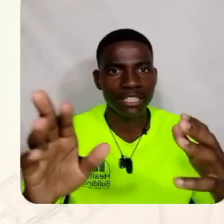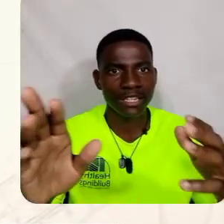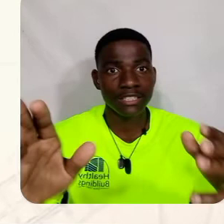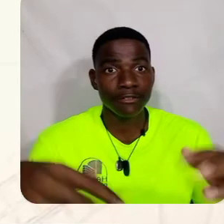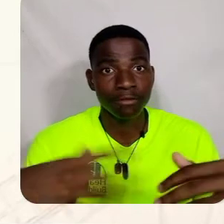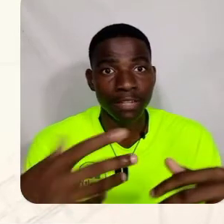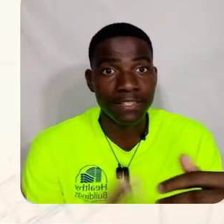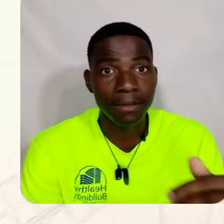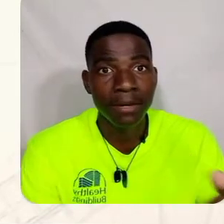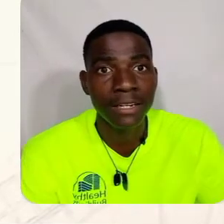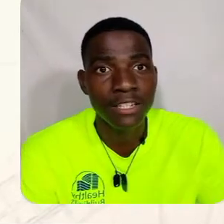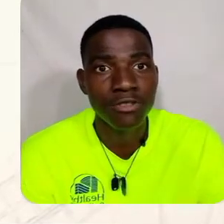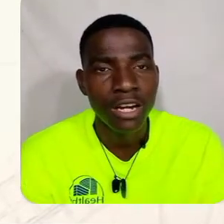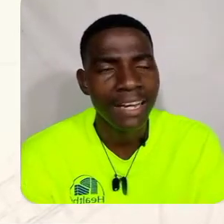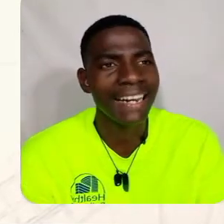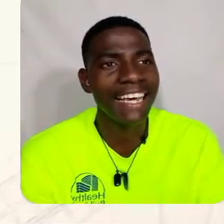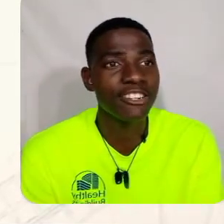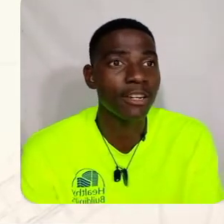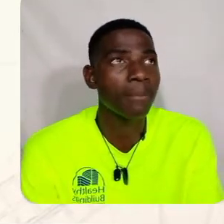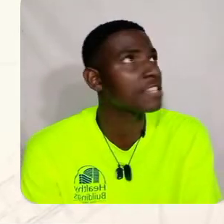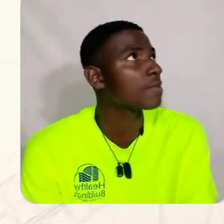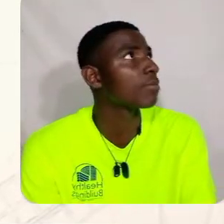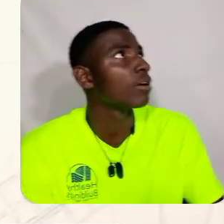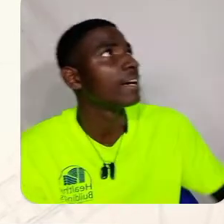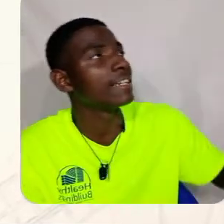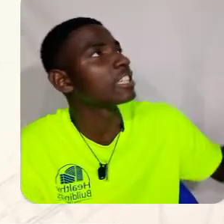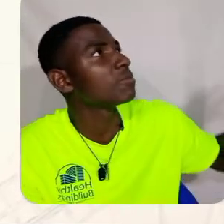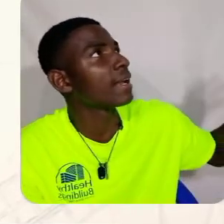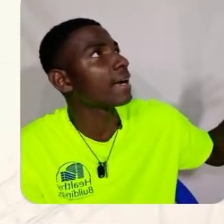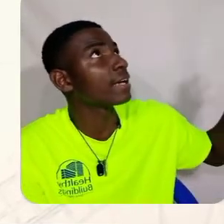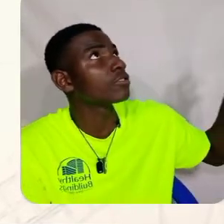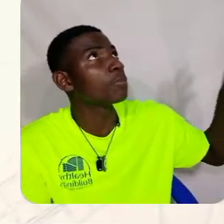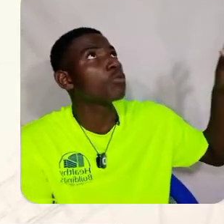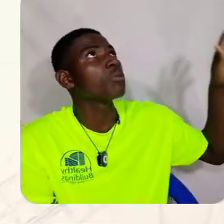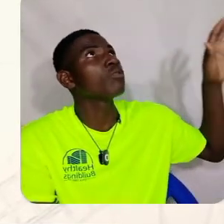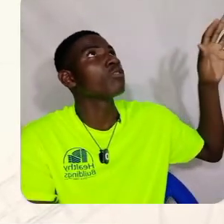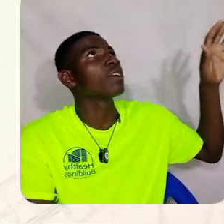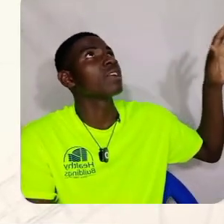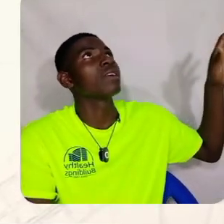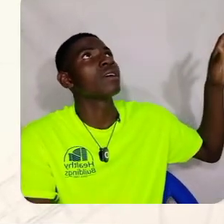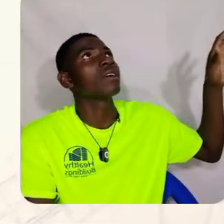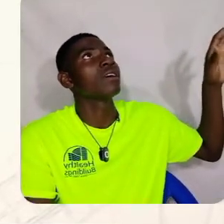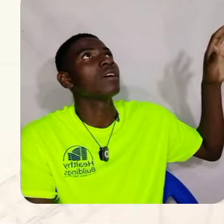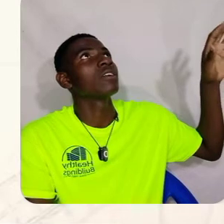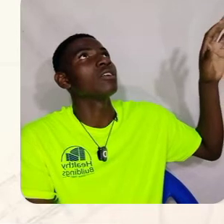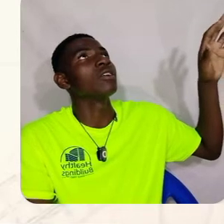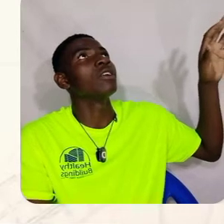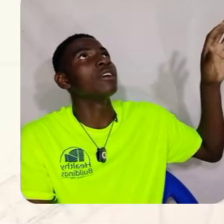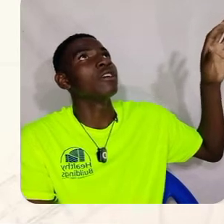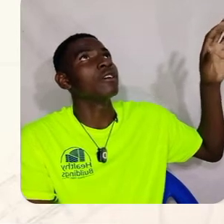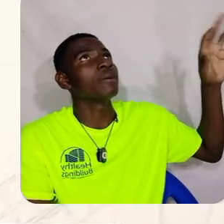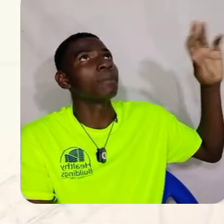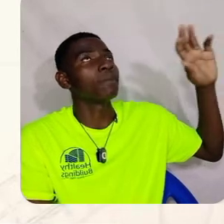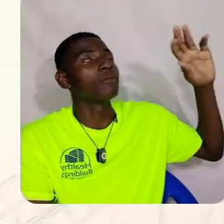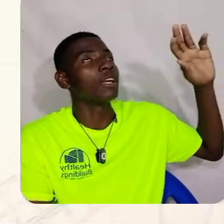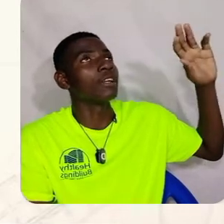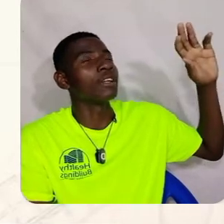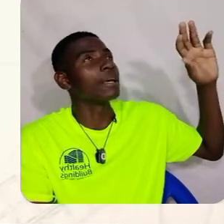fase legislativa. Nem sabia disso. Leis também, exemplo, neste mercado é proibido venda